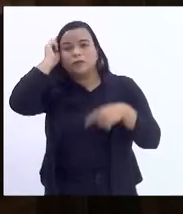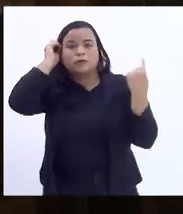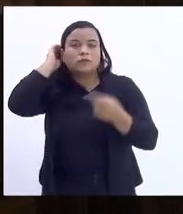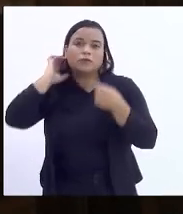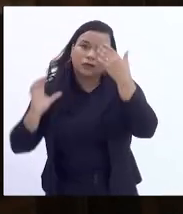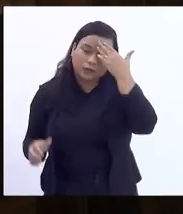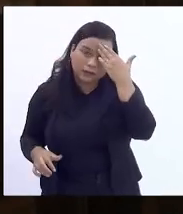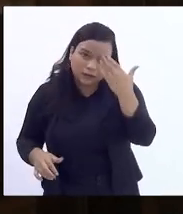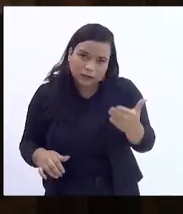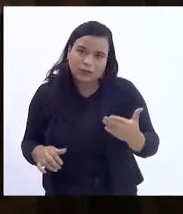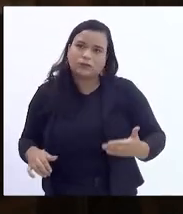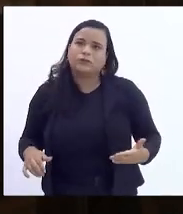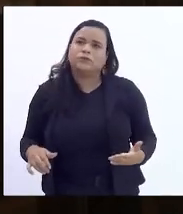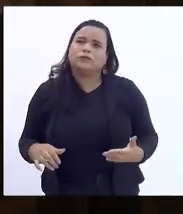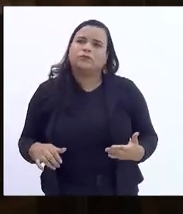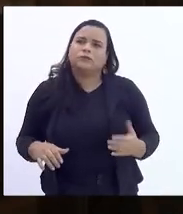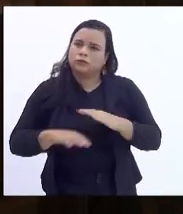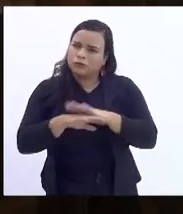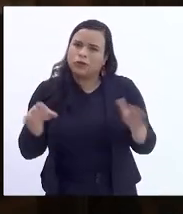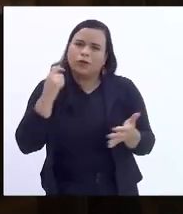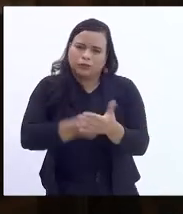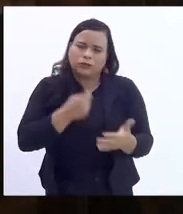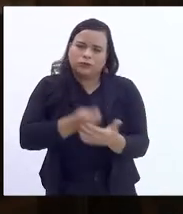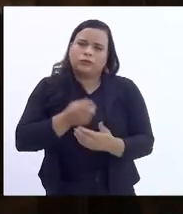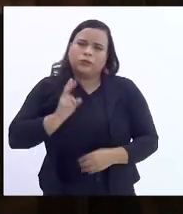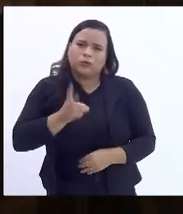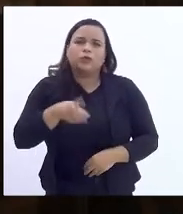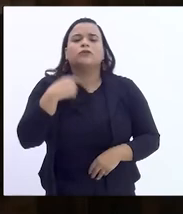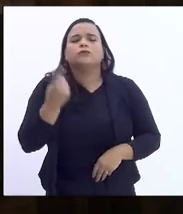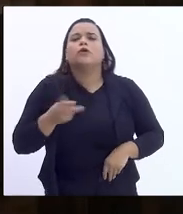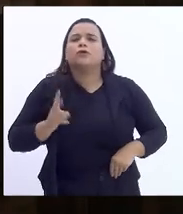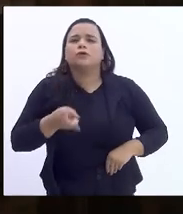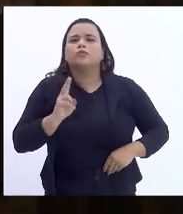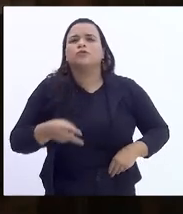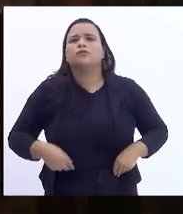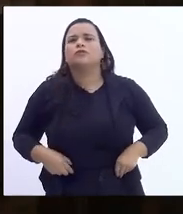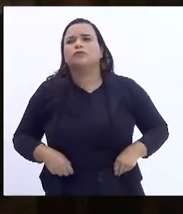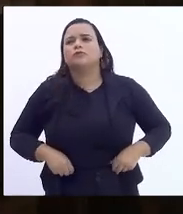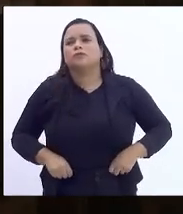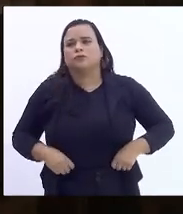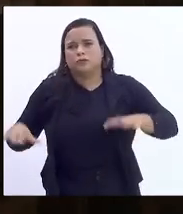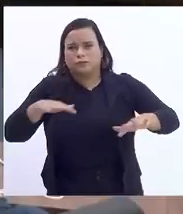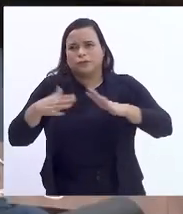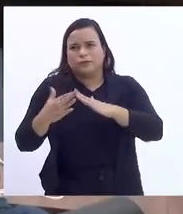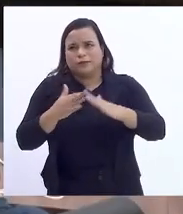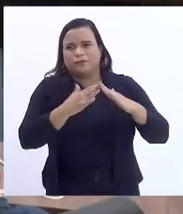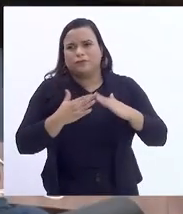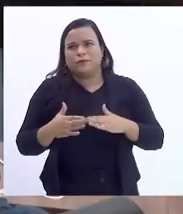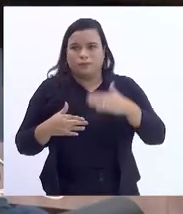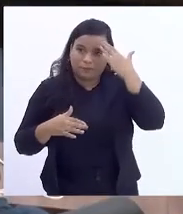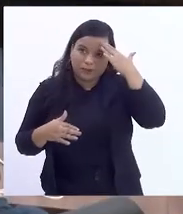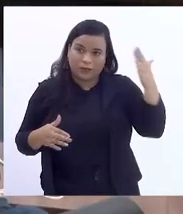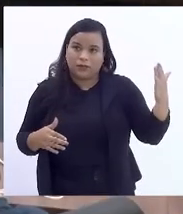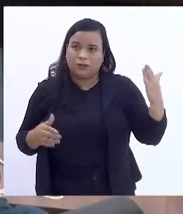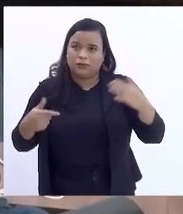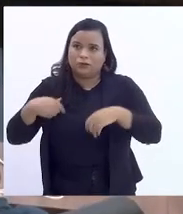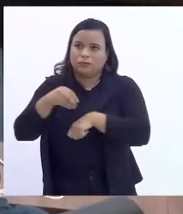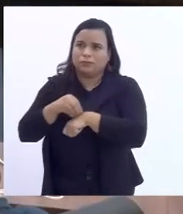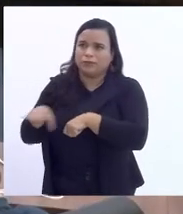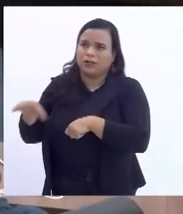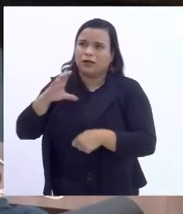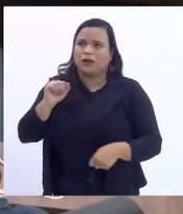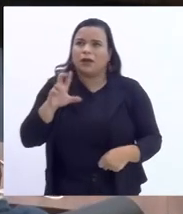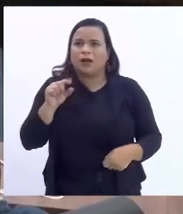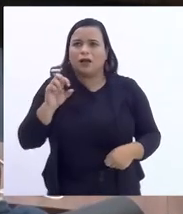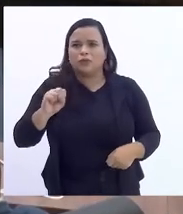tia conhece é isso toma na luta e vamos seguir aí uma delas de já tá mente eu passo